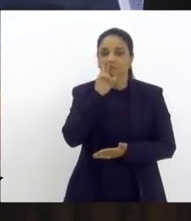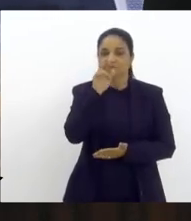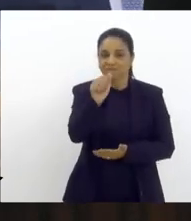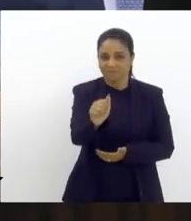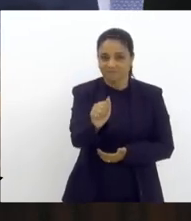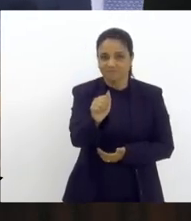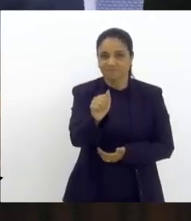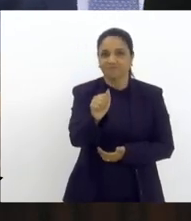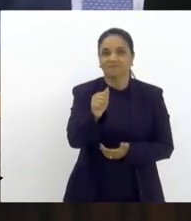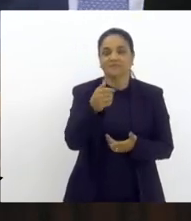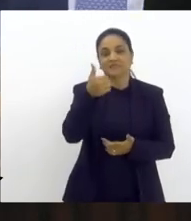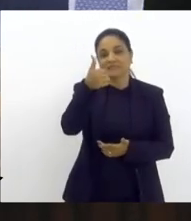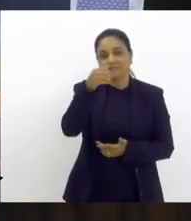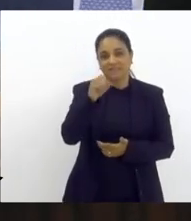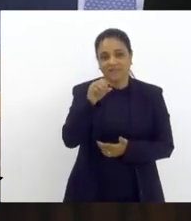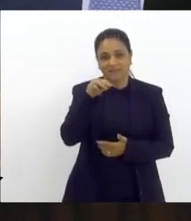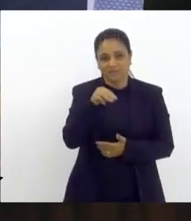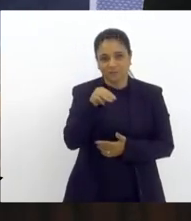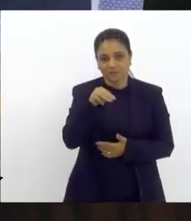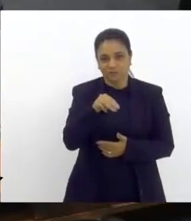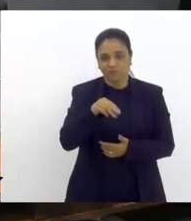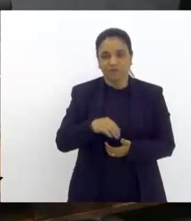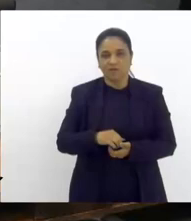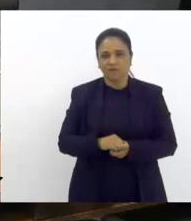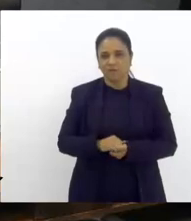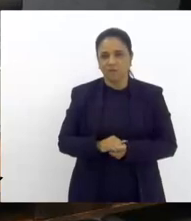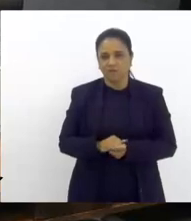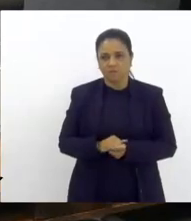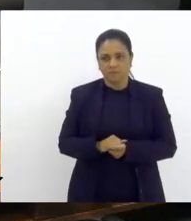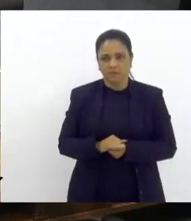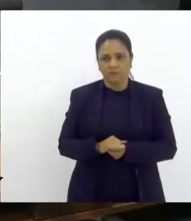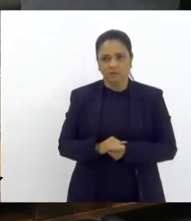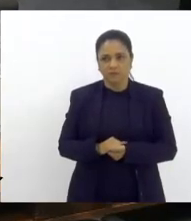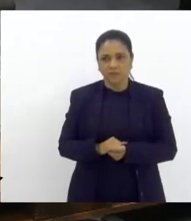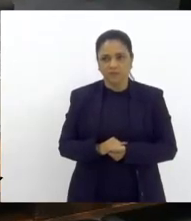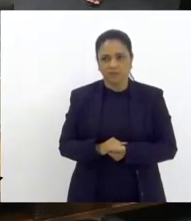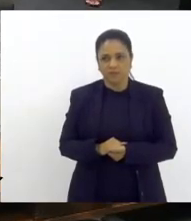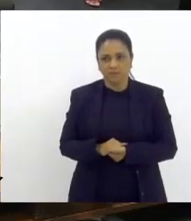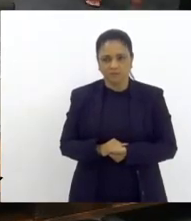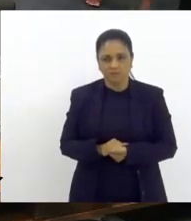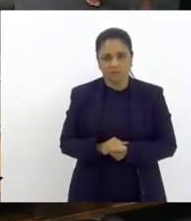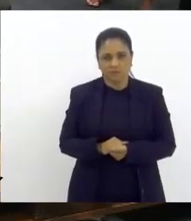Amorim que dispõe de 10 minutos não tem problema